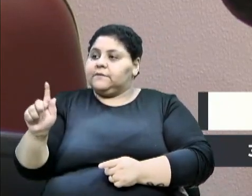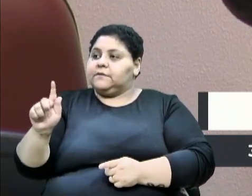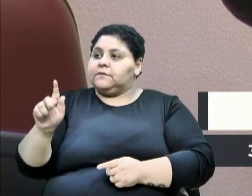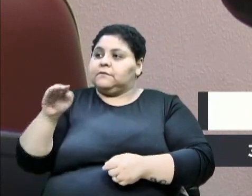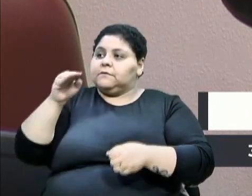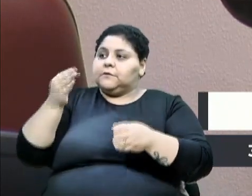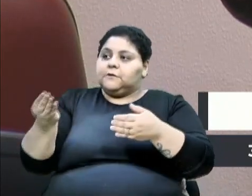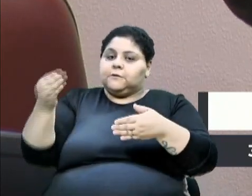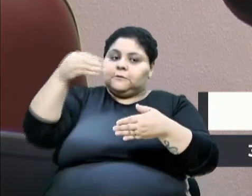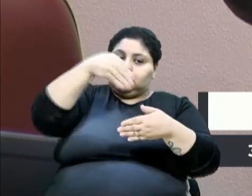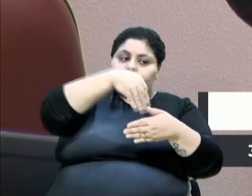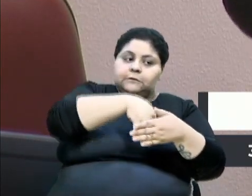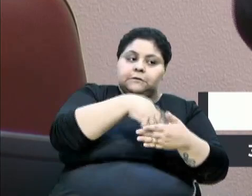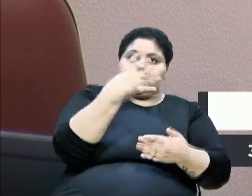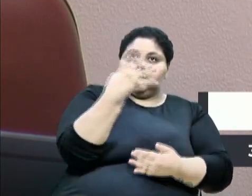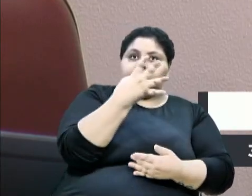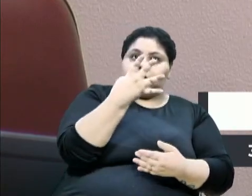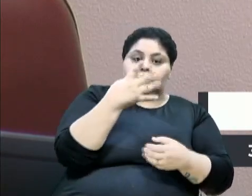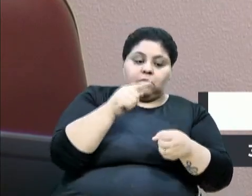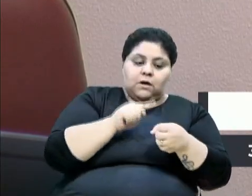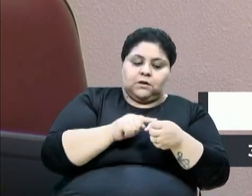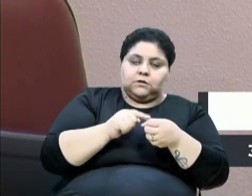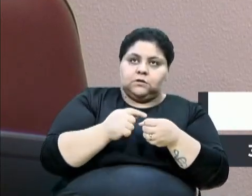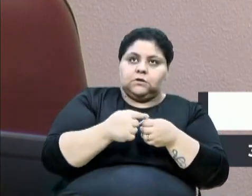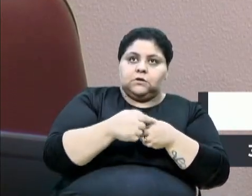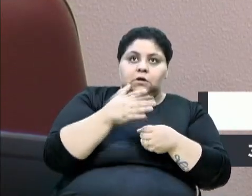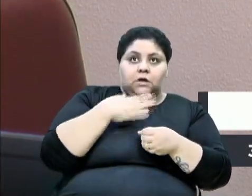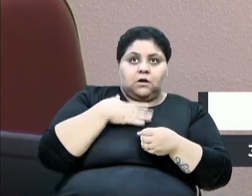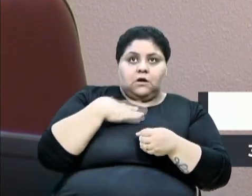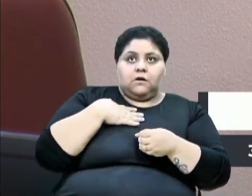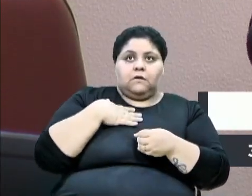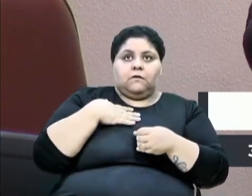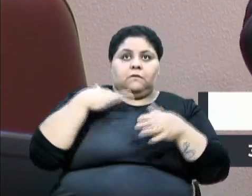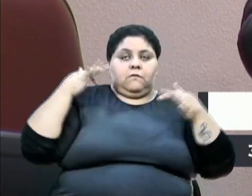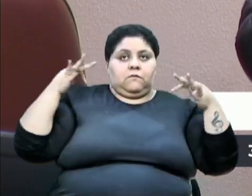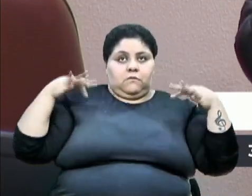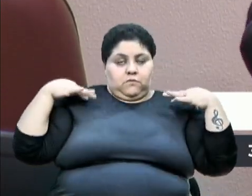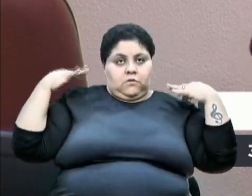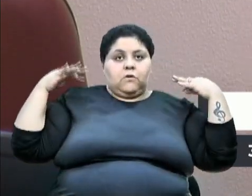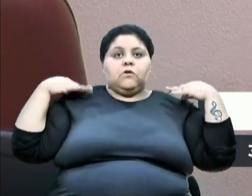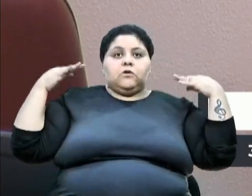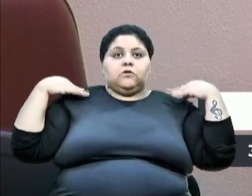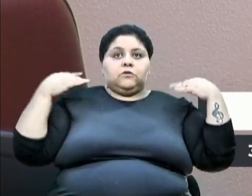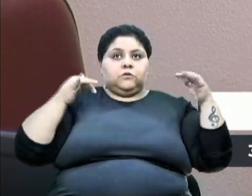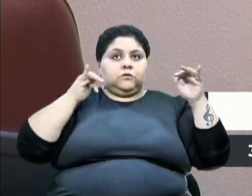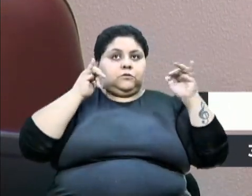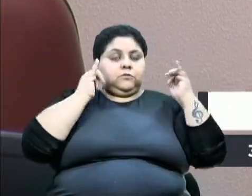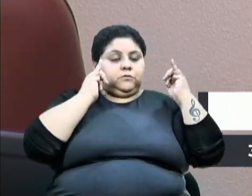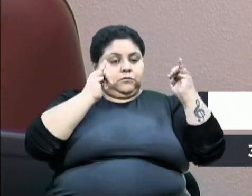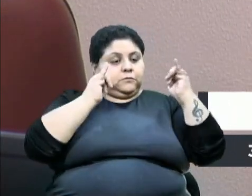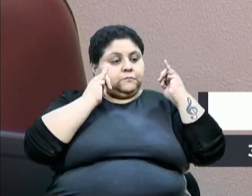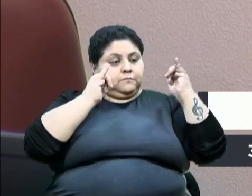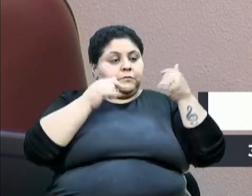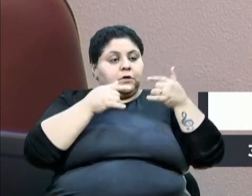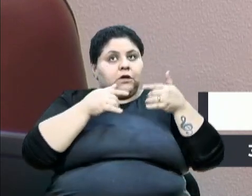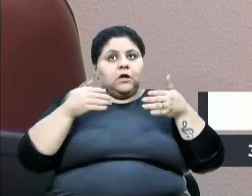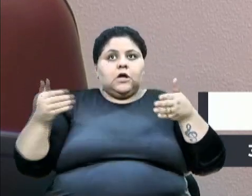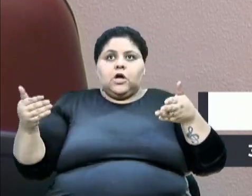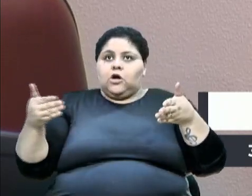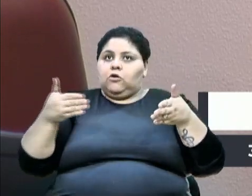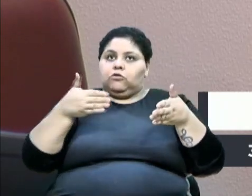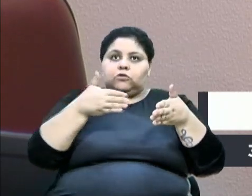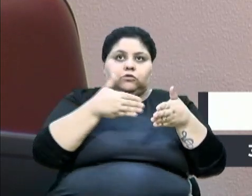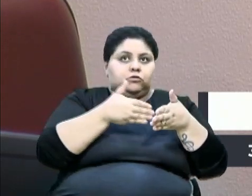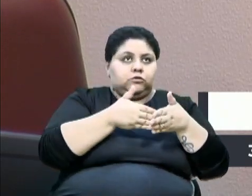essas 4 cidades, porque, olha, eu sou do turismo pela questão do transporte, E eu já levei diversas pessoas que